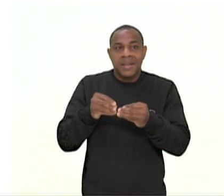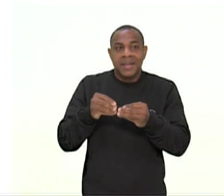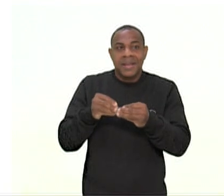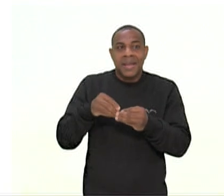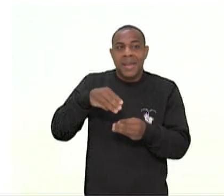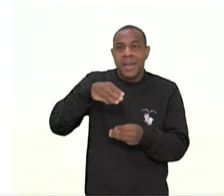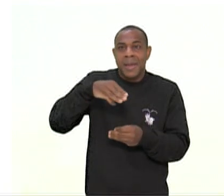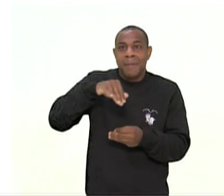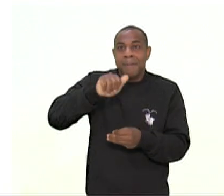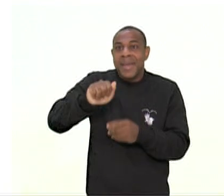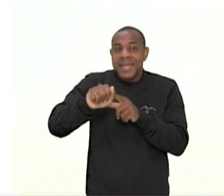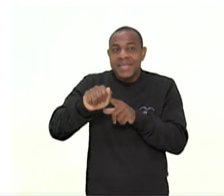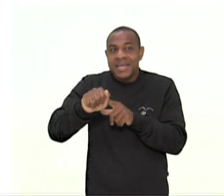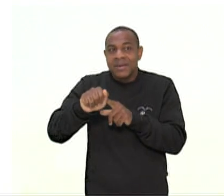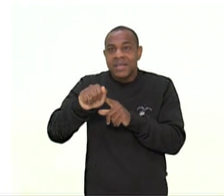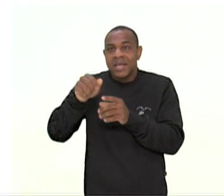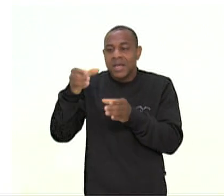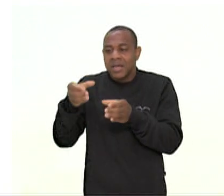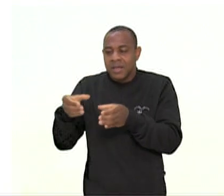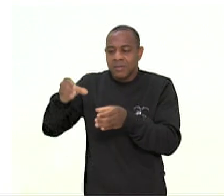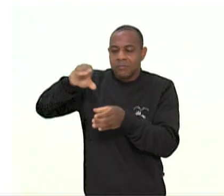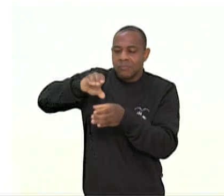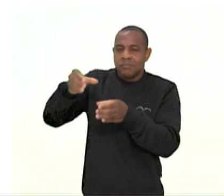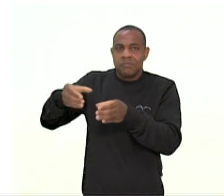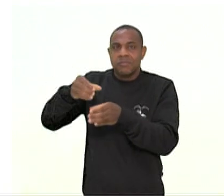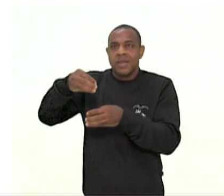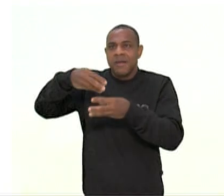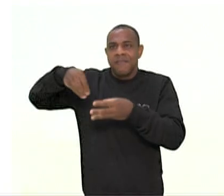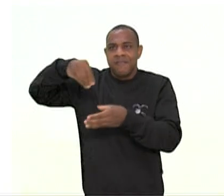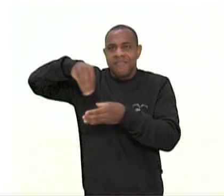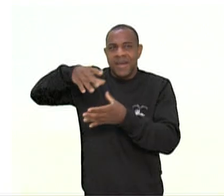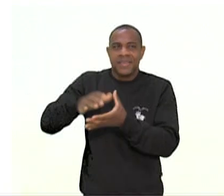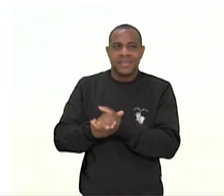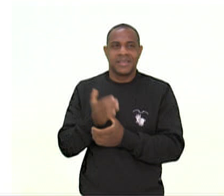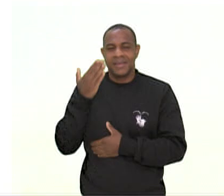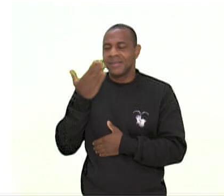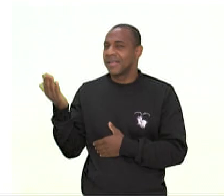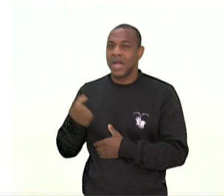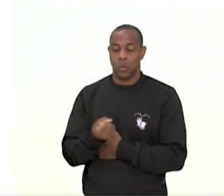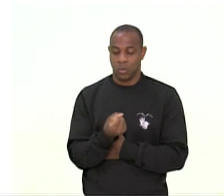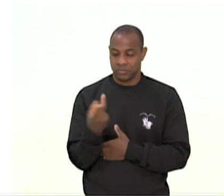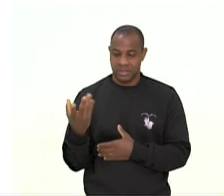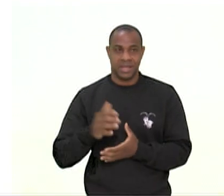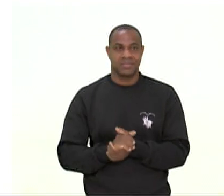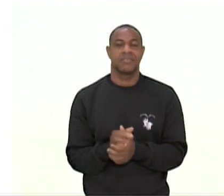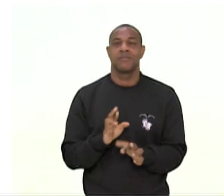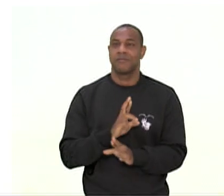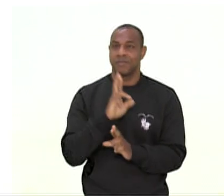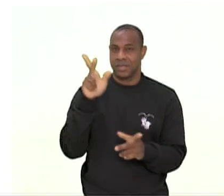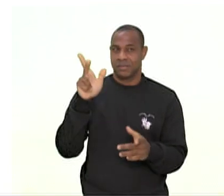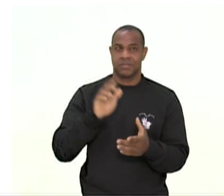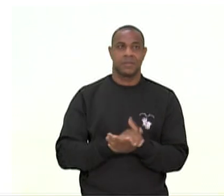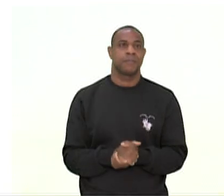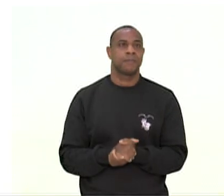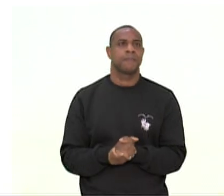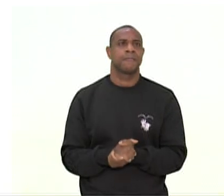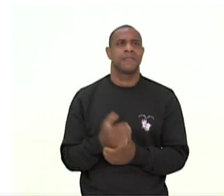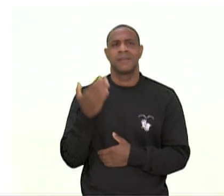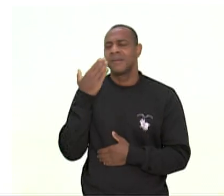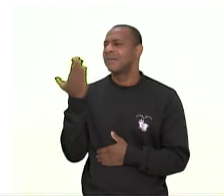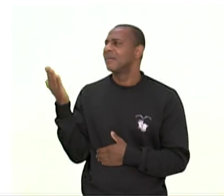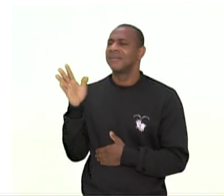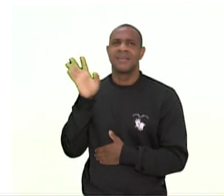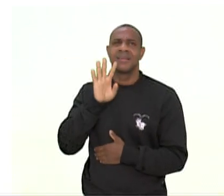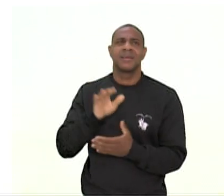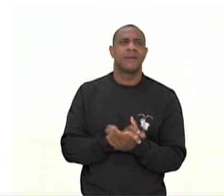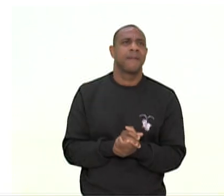tem, então, uma quantidade, ou seja, um numeral. Eis aí a diferença. Olha que legal isso aqui,